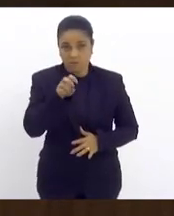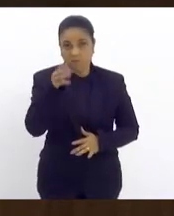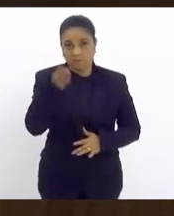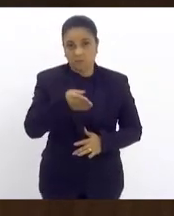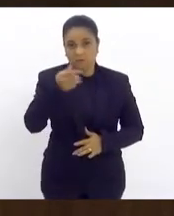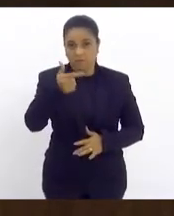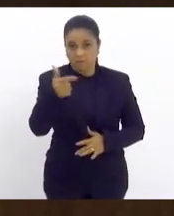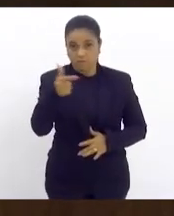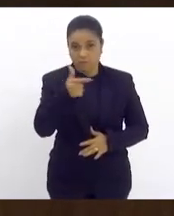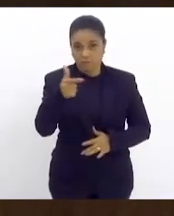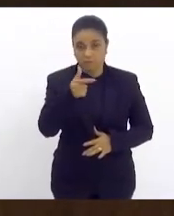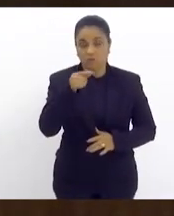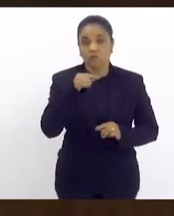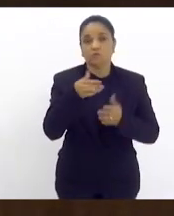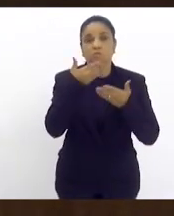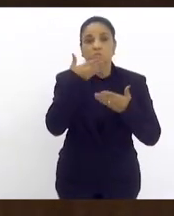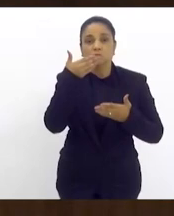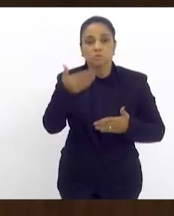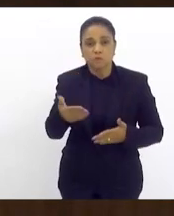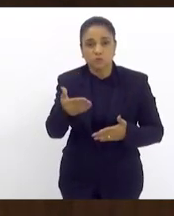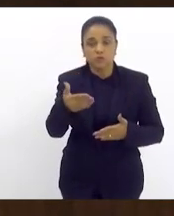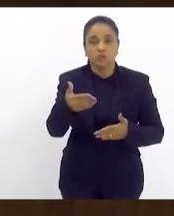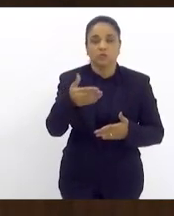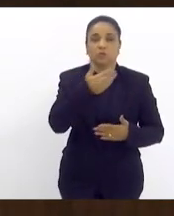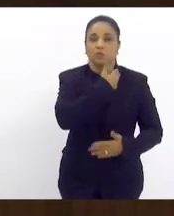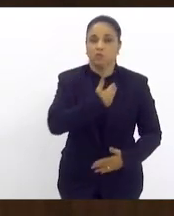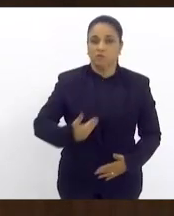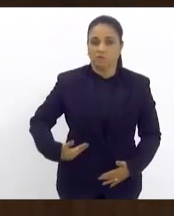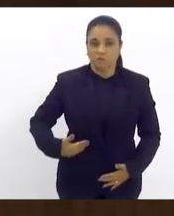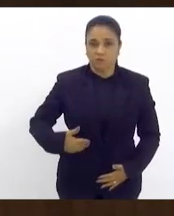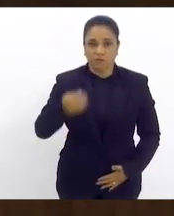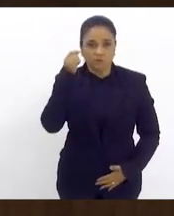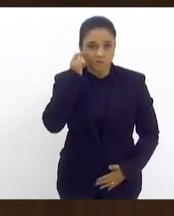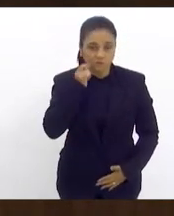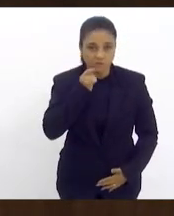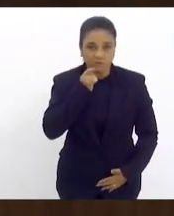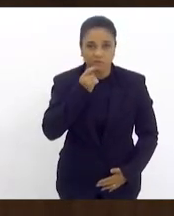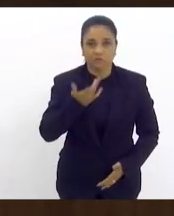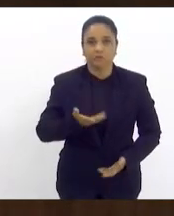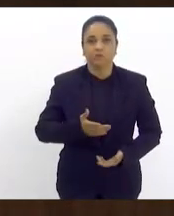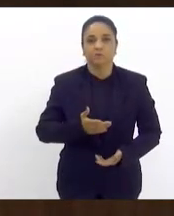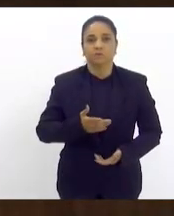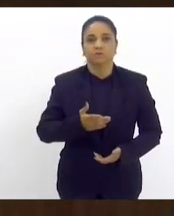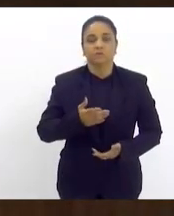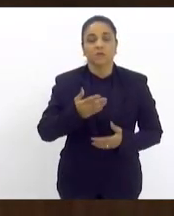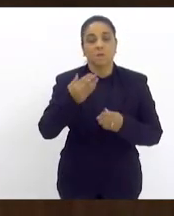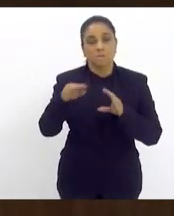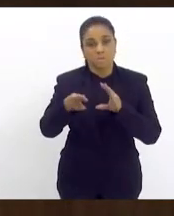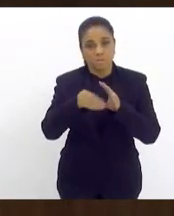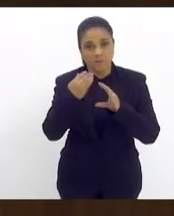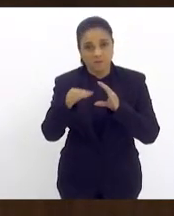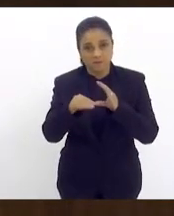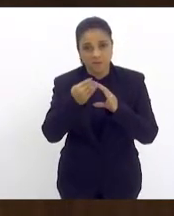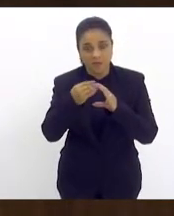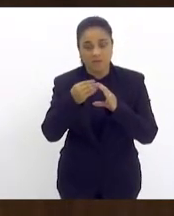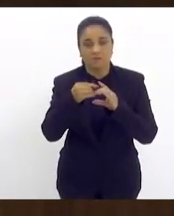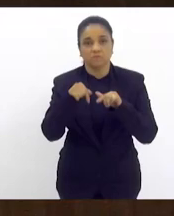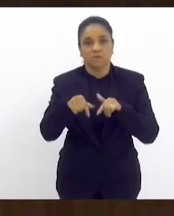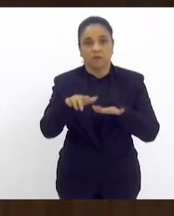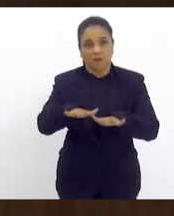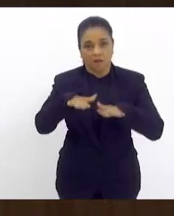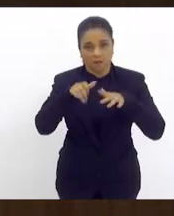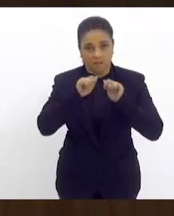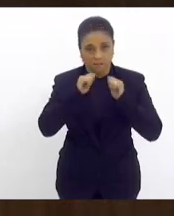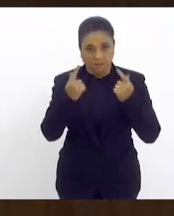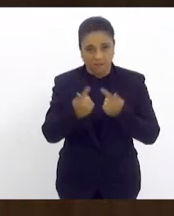solicitando Excelentíssimo Senhor Governador o envio de mensagem para essa casa por